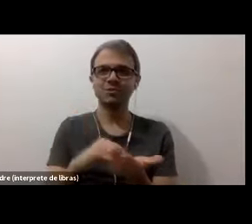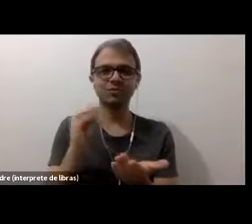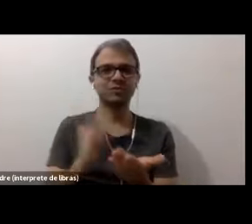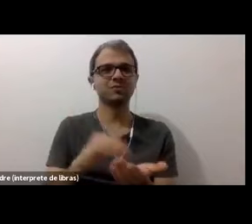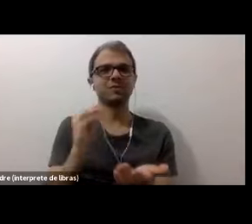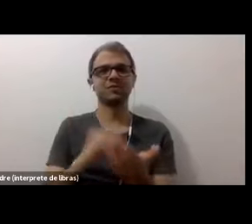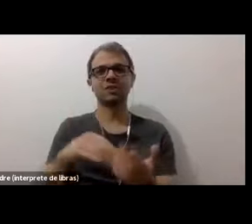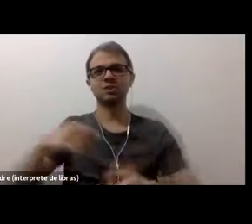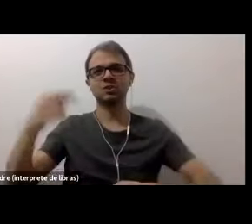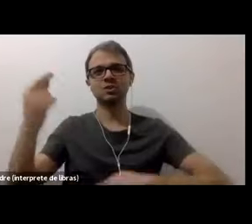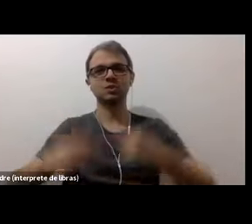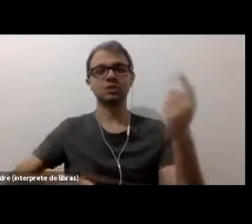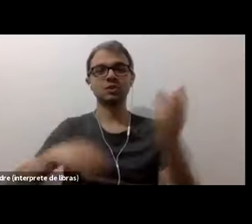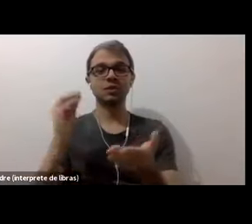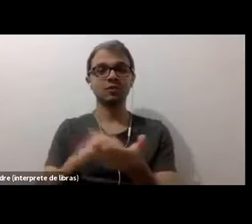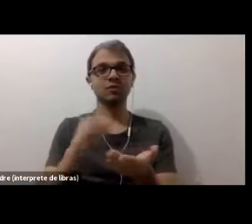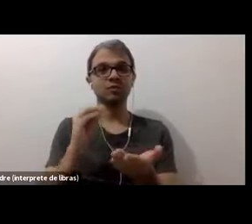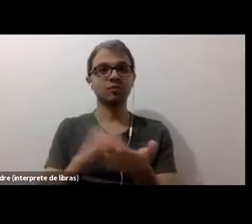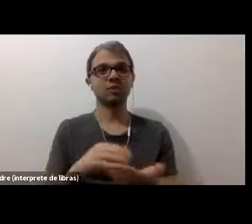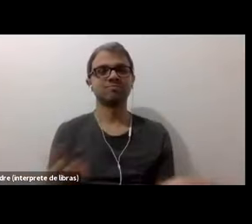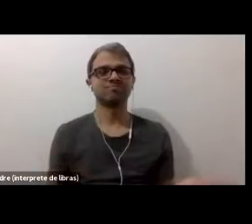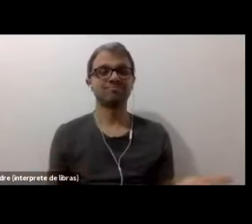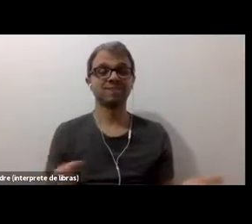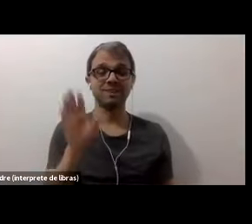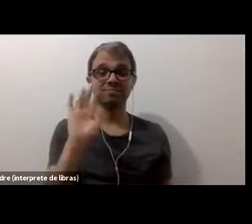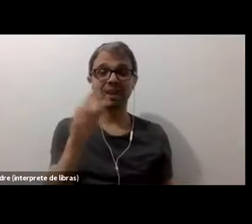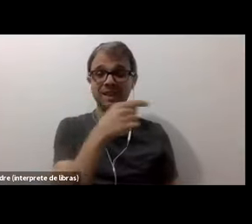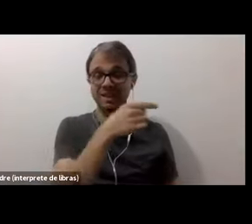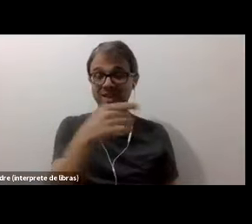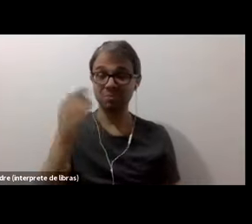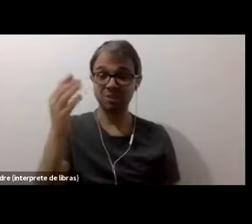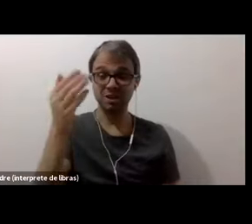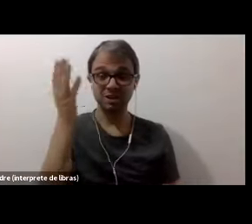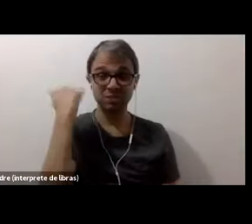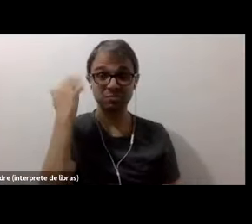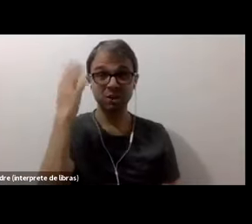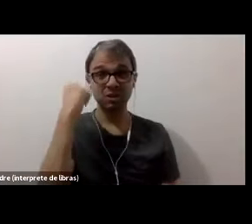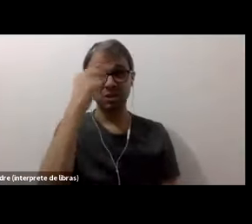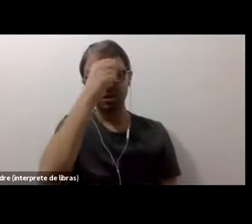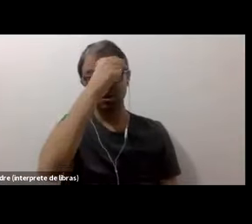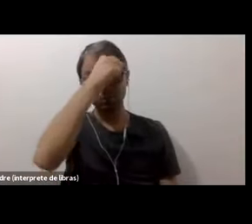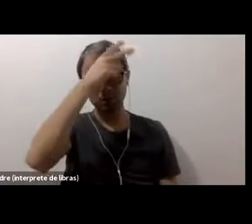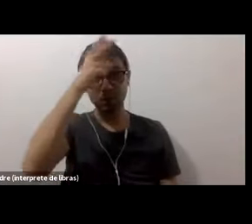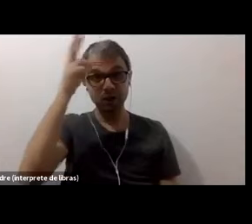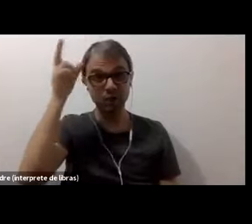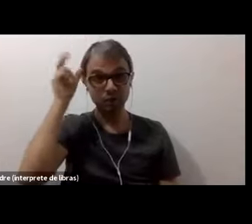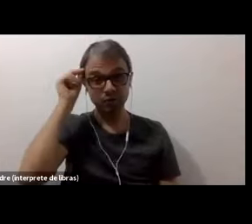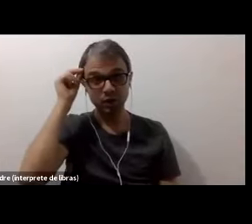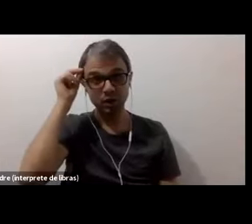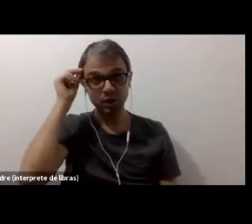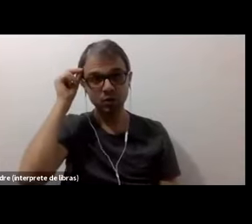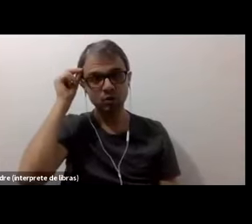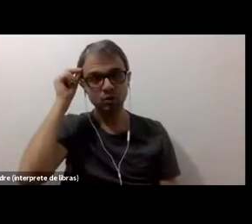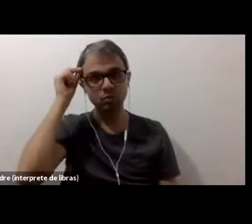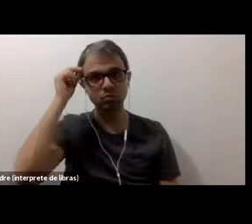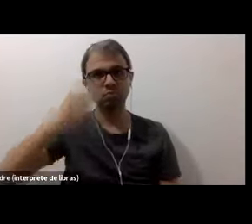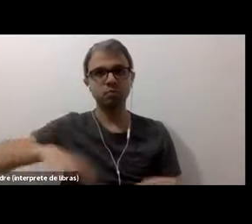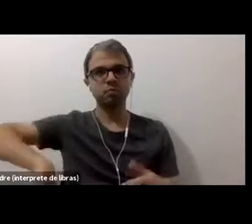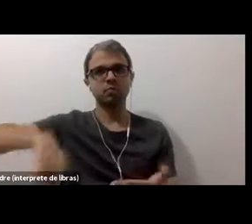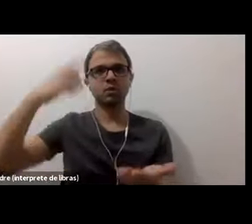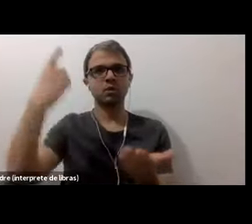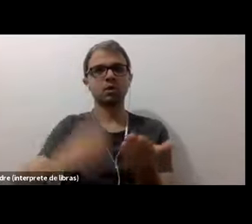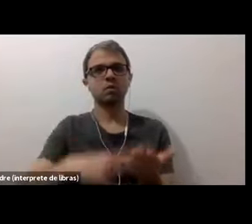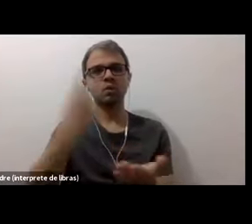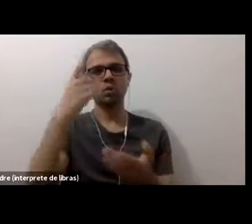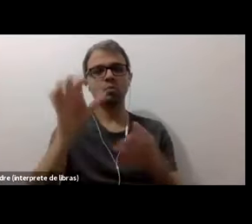em contrapartida, na semana passada, o prefeito colocou um projeto de lei na Câmara dos Vereadores,